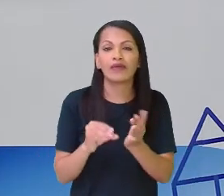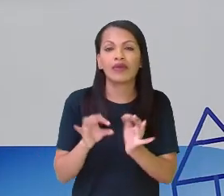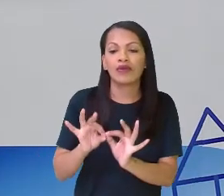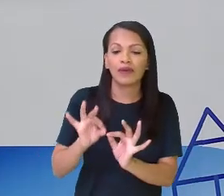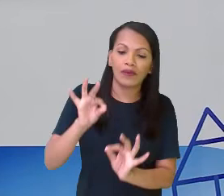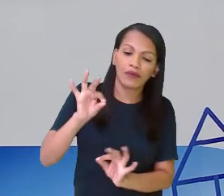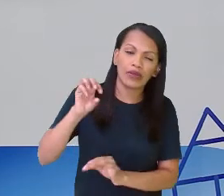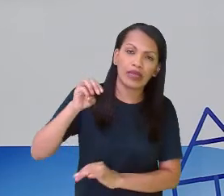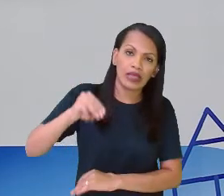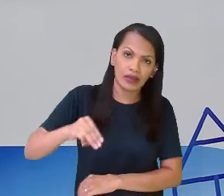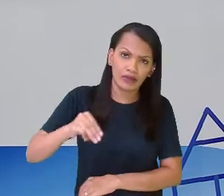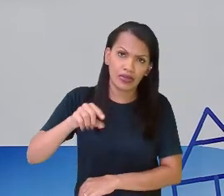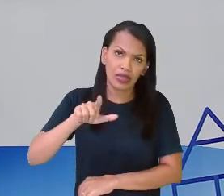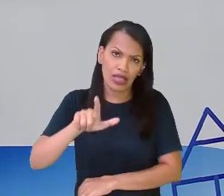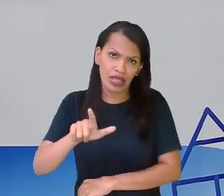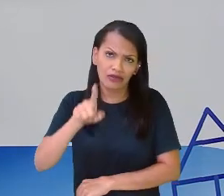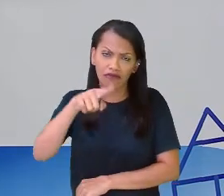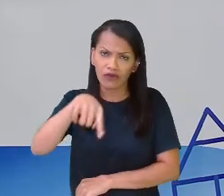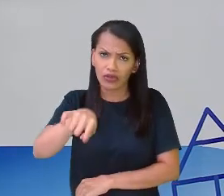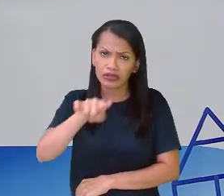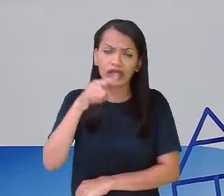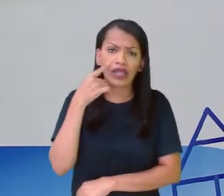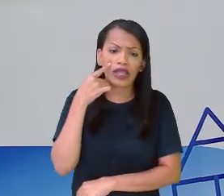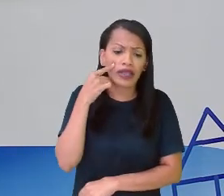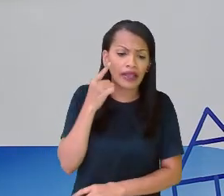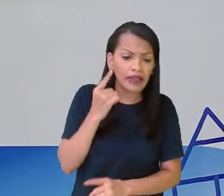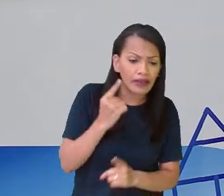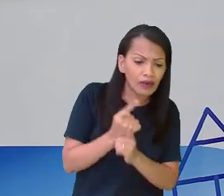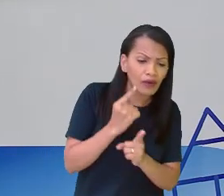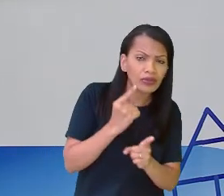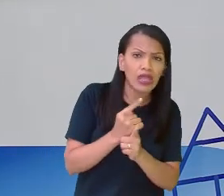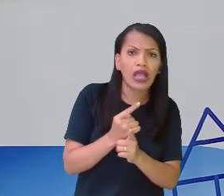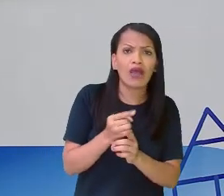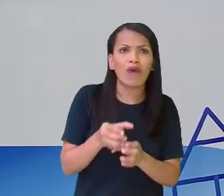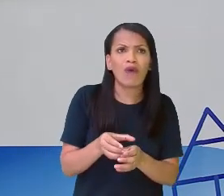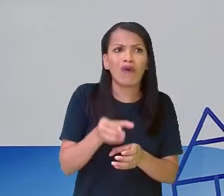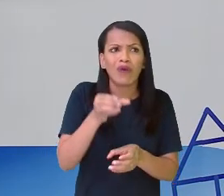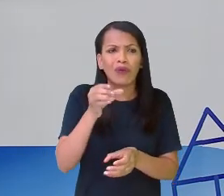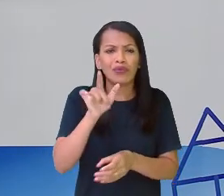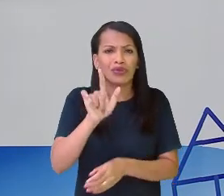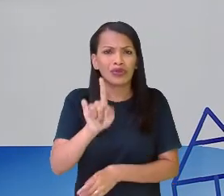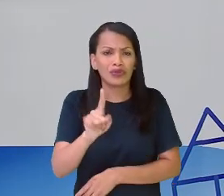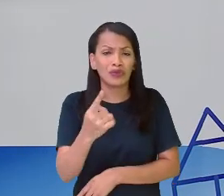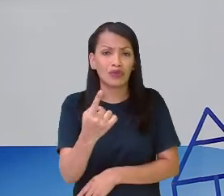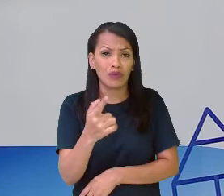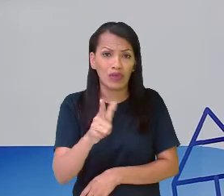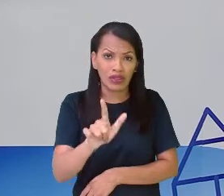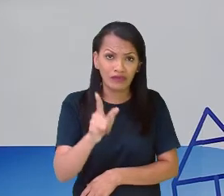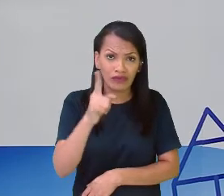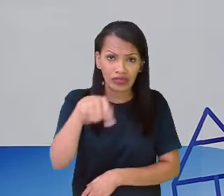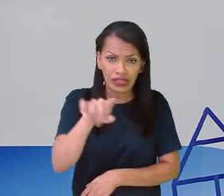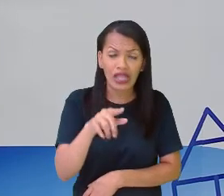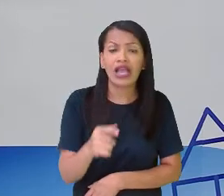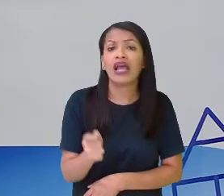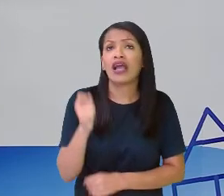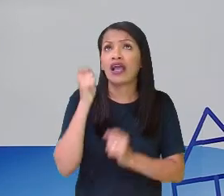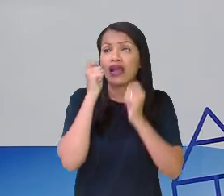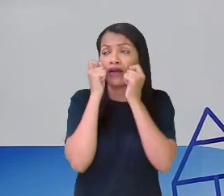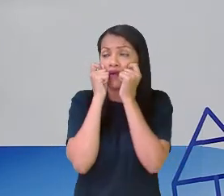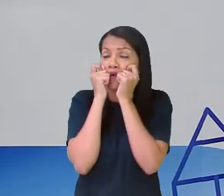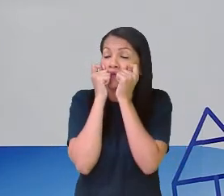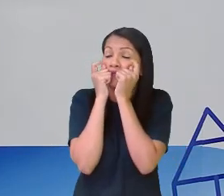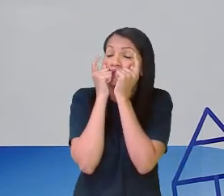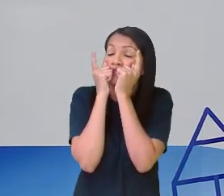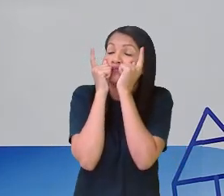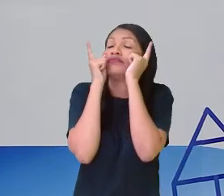ml. Dificilmente você vai ter um copo de 1 litro na sua casa, né? Imagina você acordar de manhã e tomar 1